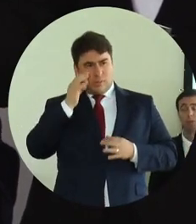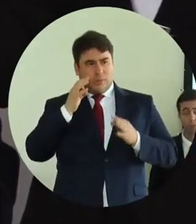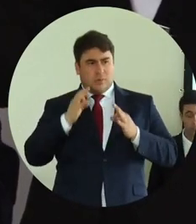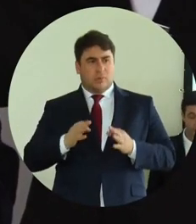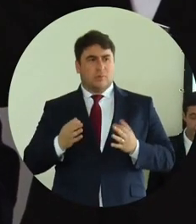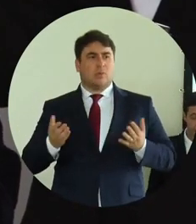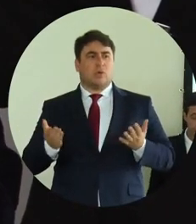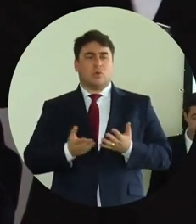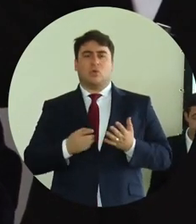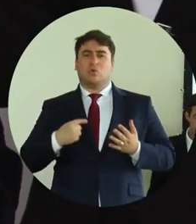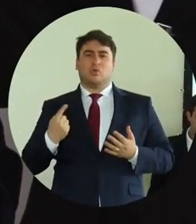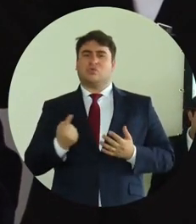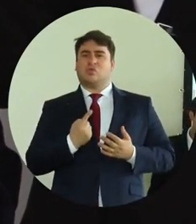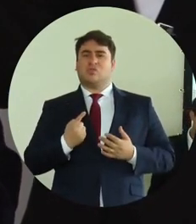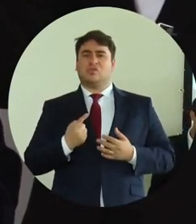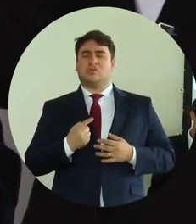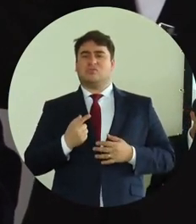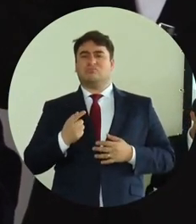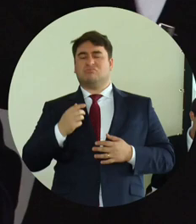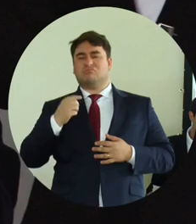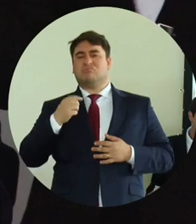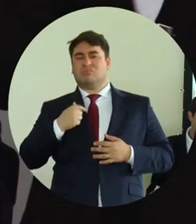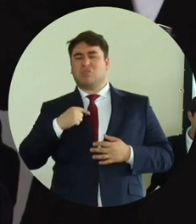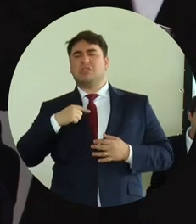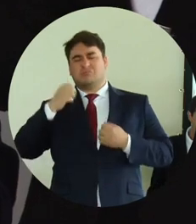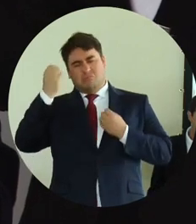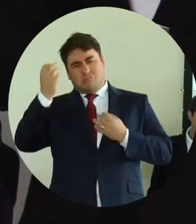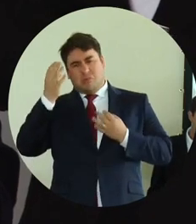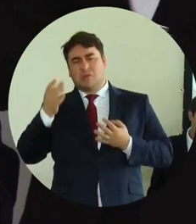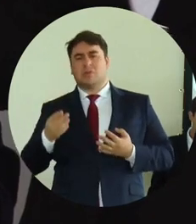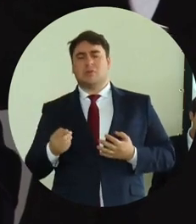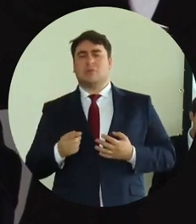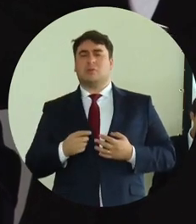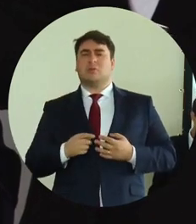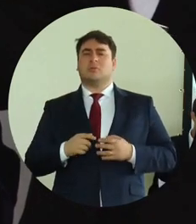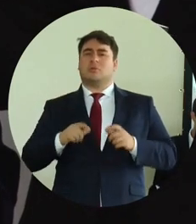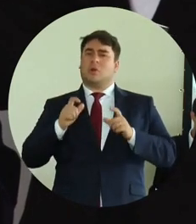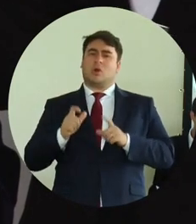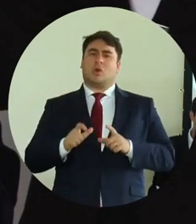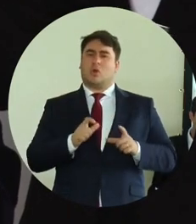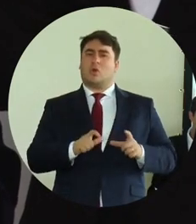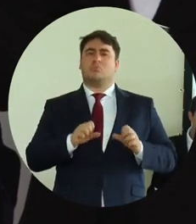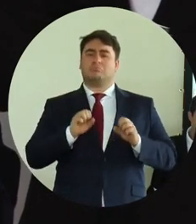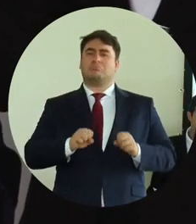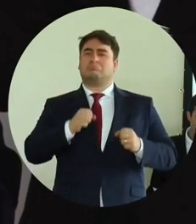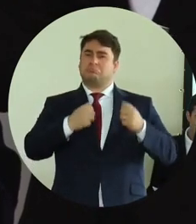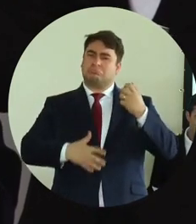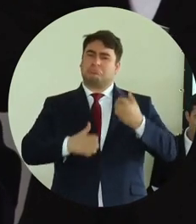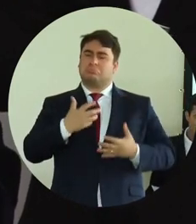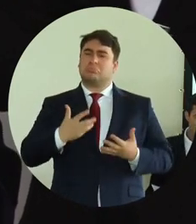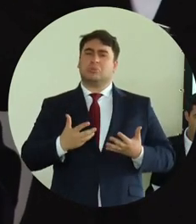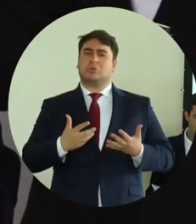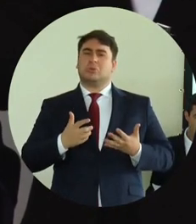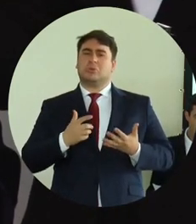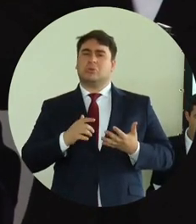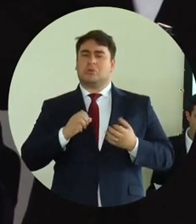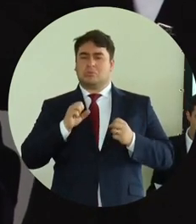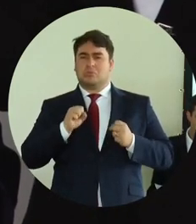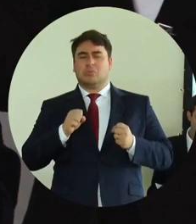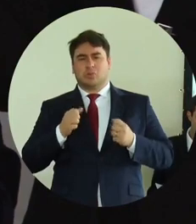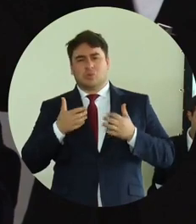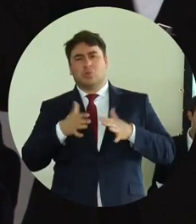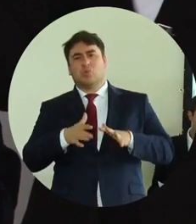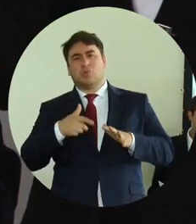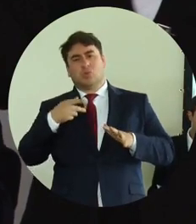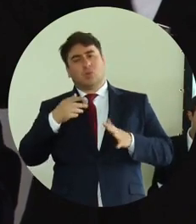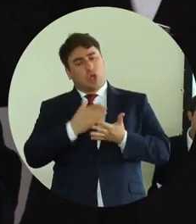porque hoje nós somos cidadãos de direitos, né? E aonde isso nasceu, aonde isso foi mais forte, aonde isso foi conduzido, foi em